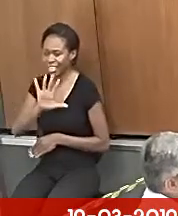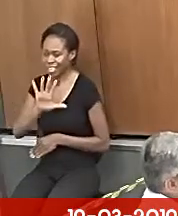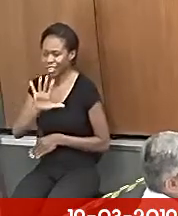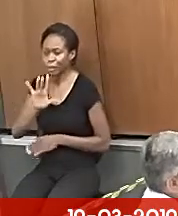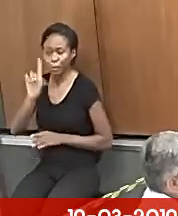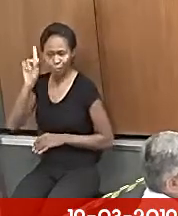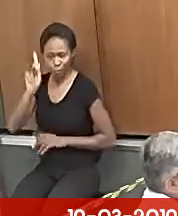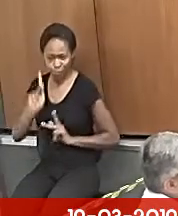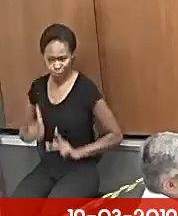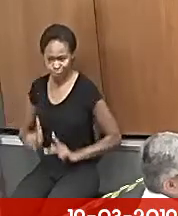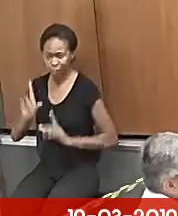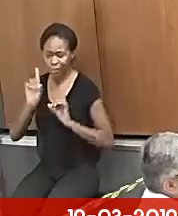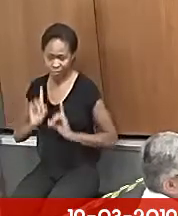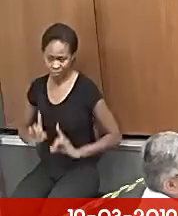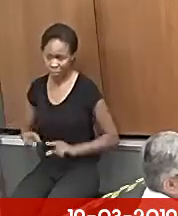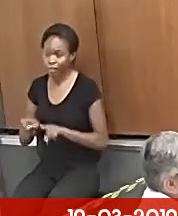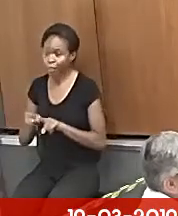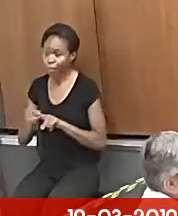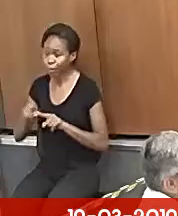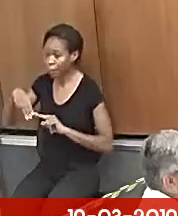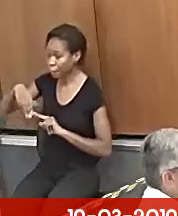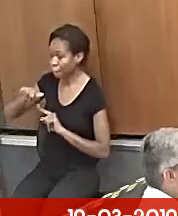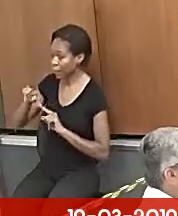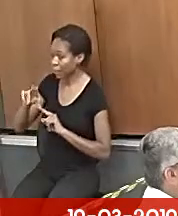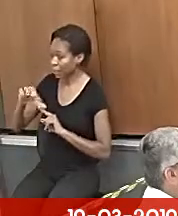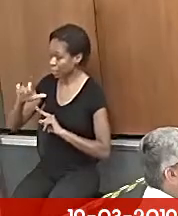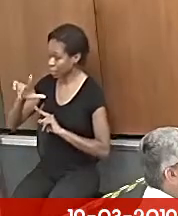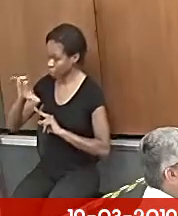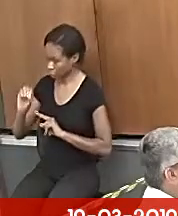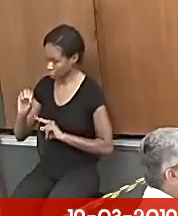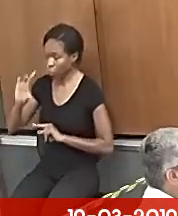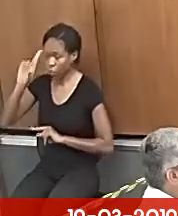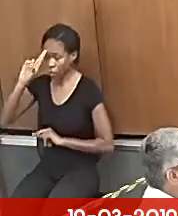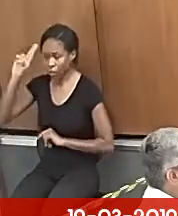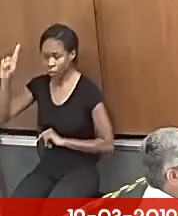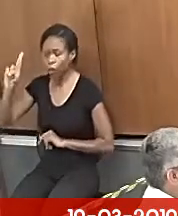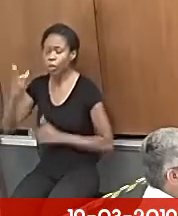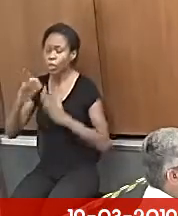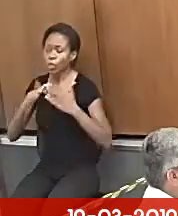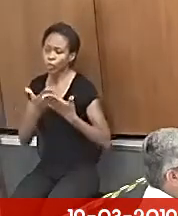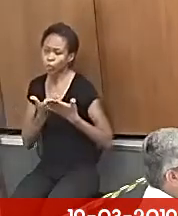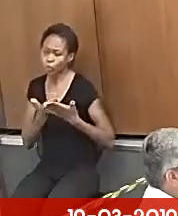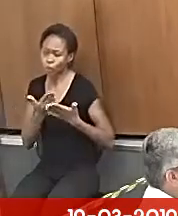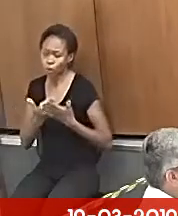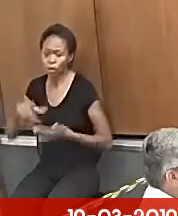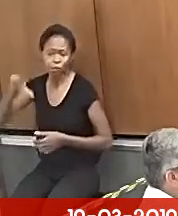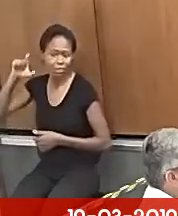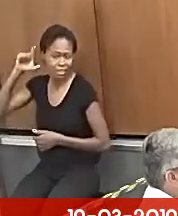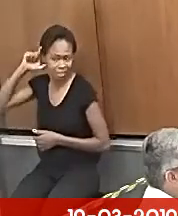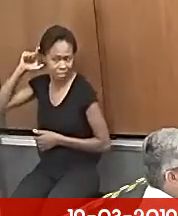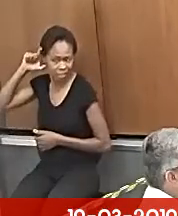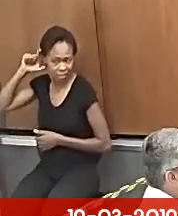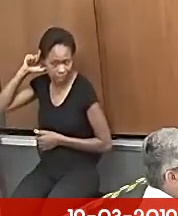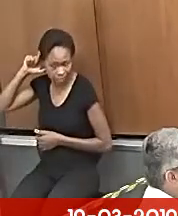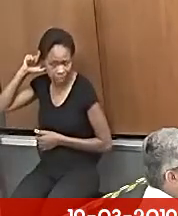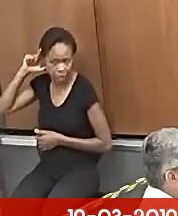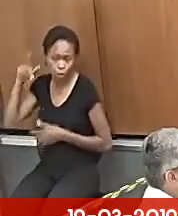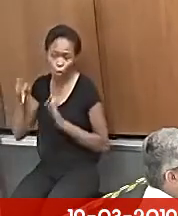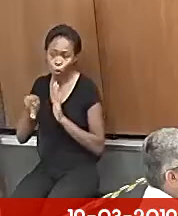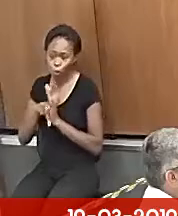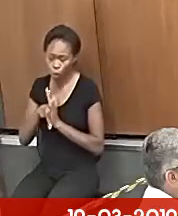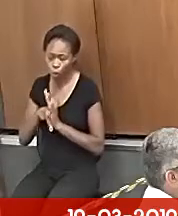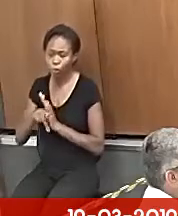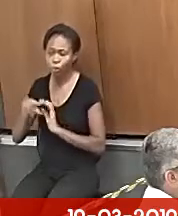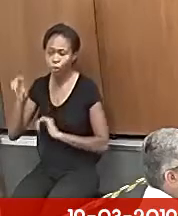quer registrar e agradecer a presença do marcelo medeiros brito que é diretor da escola estadual francisco sales que o estúdio deficiência da